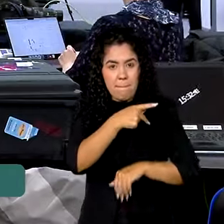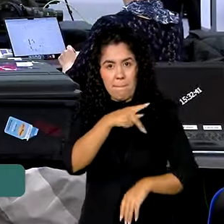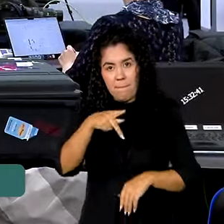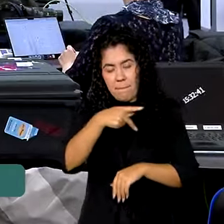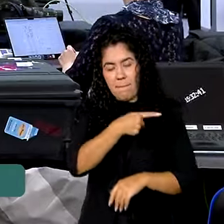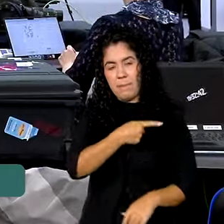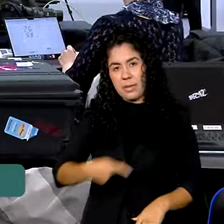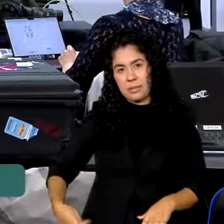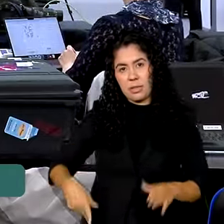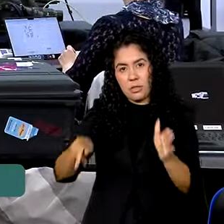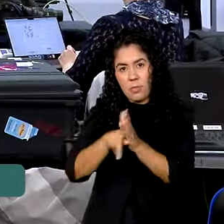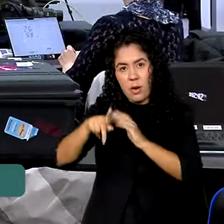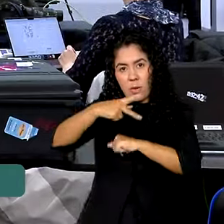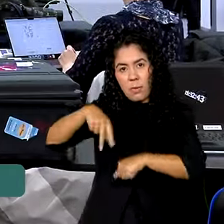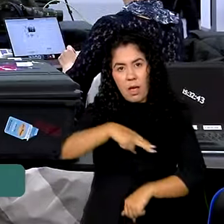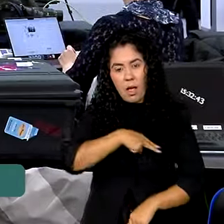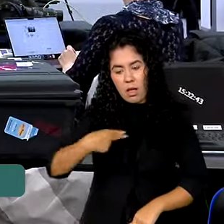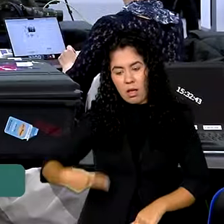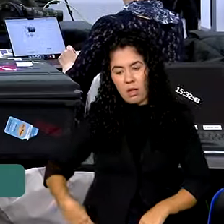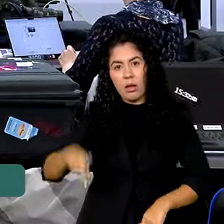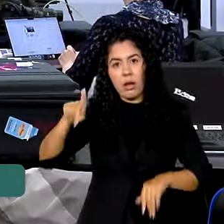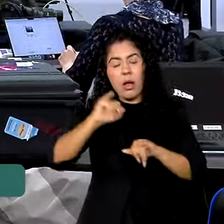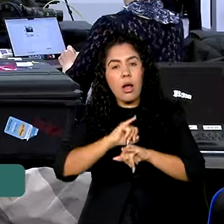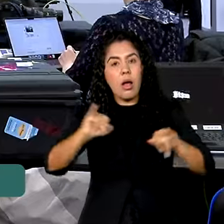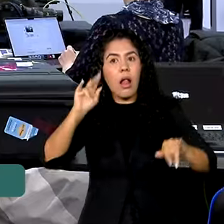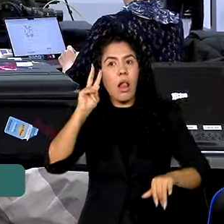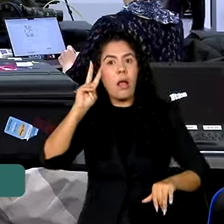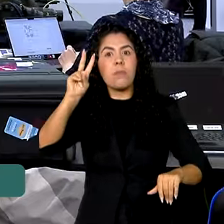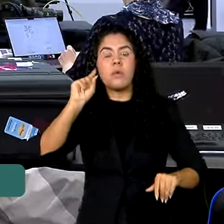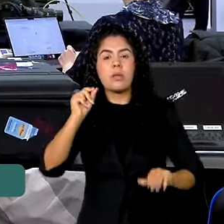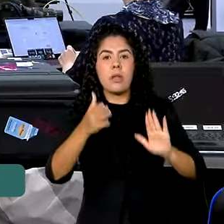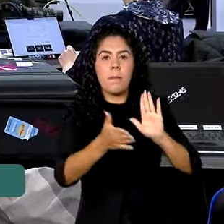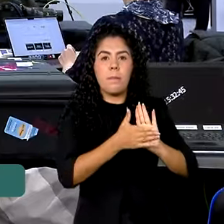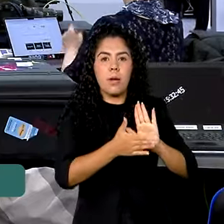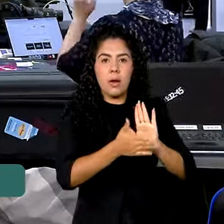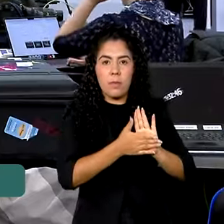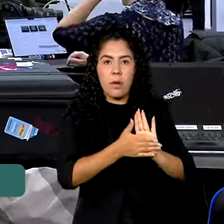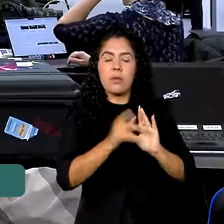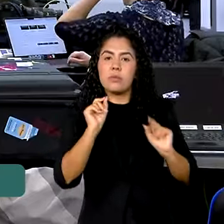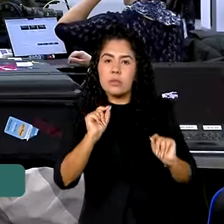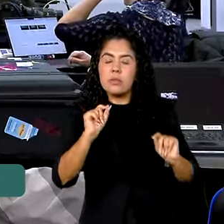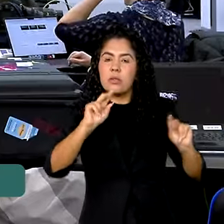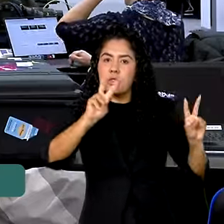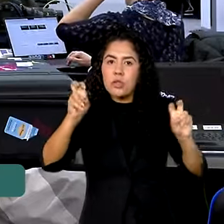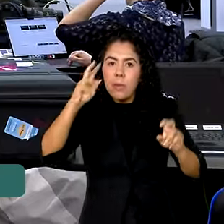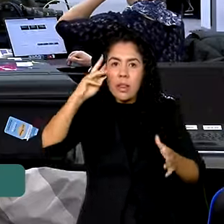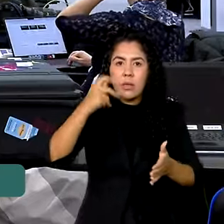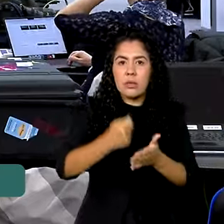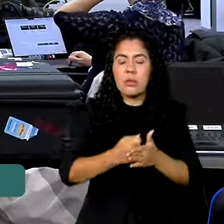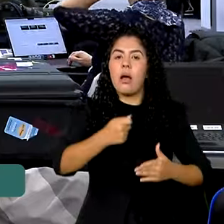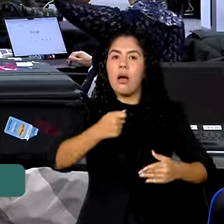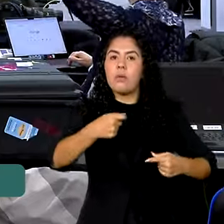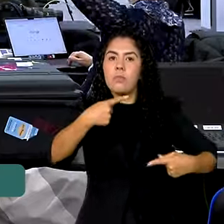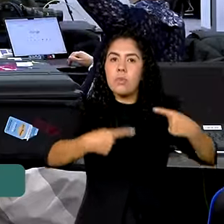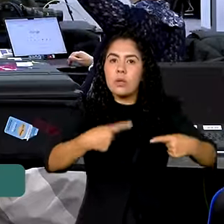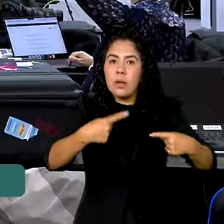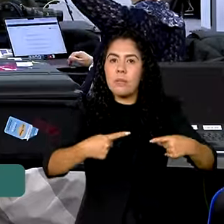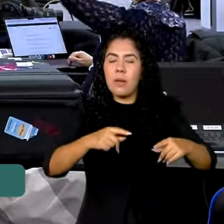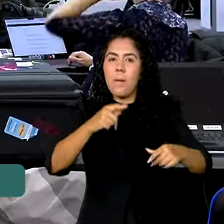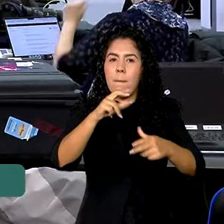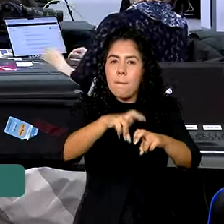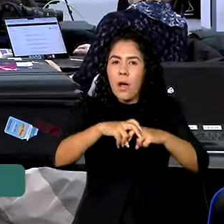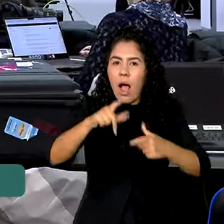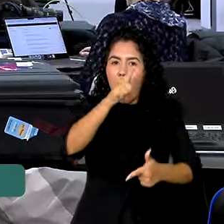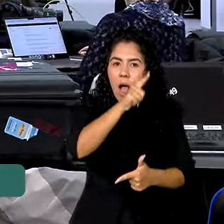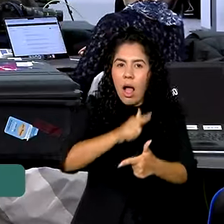lembrou a criação da proposta sino-brasileira que defende uma solução política para a crise na Ucrânia e afirmou que é